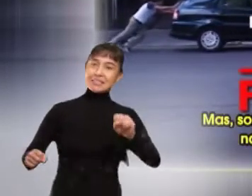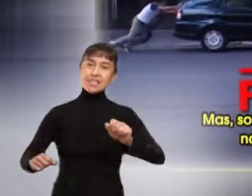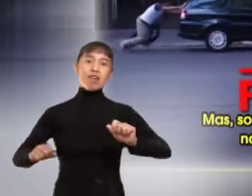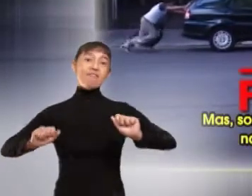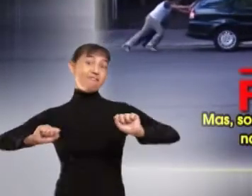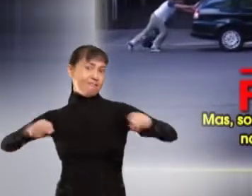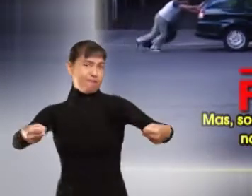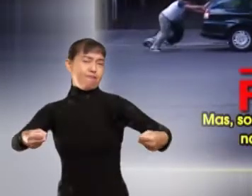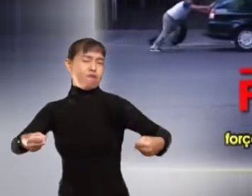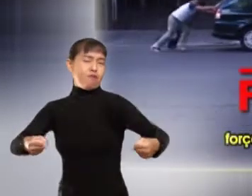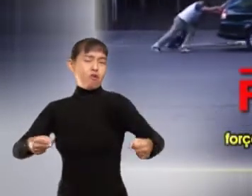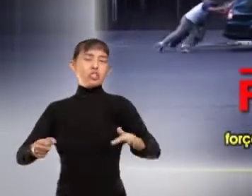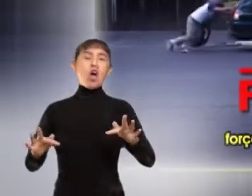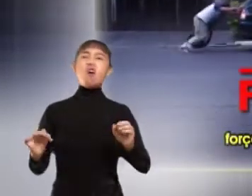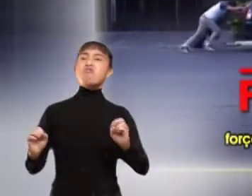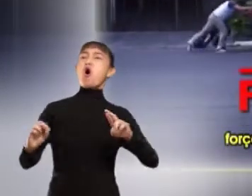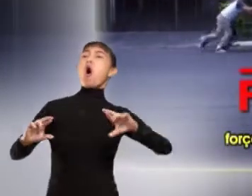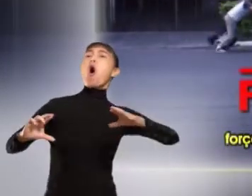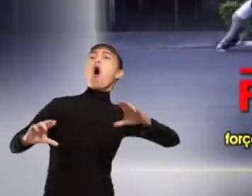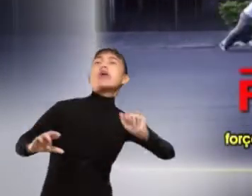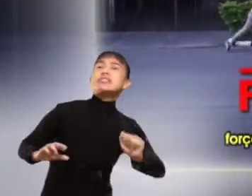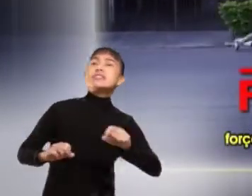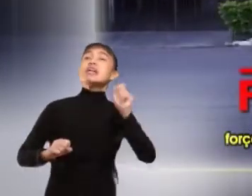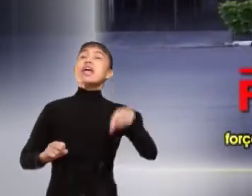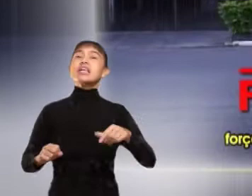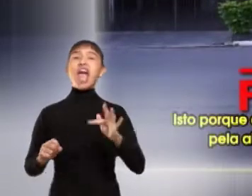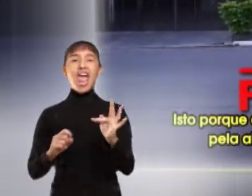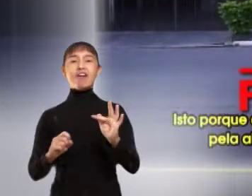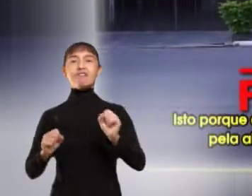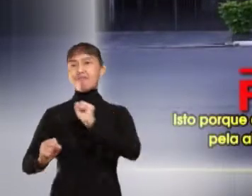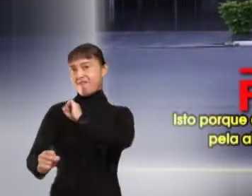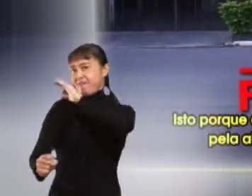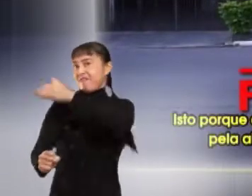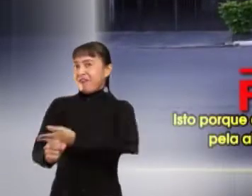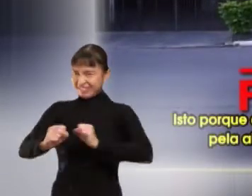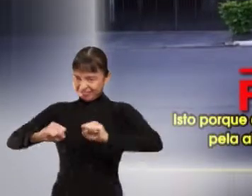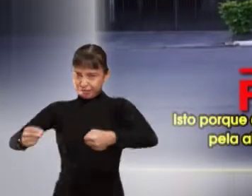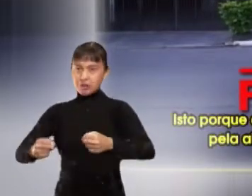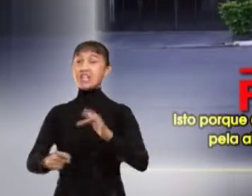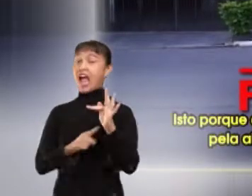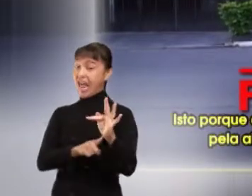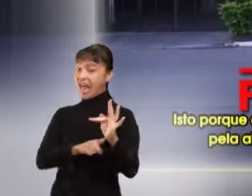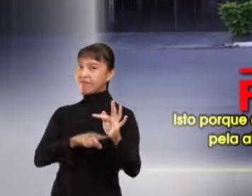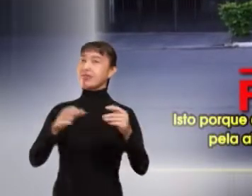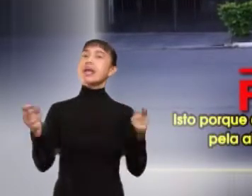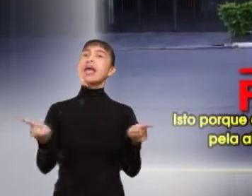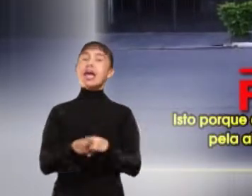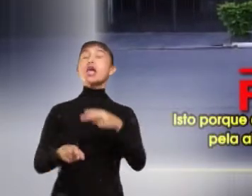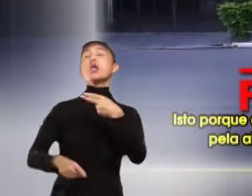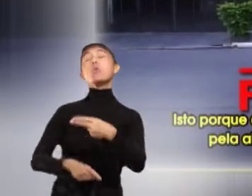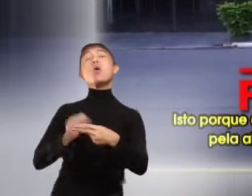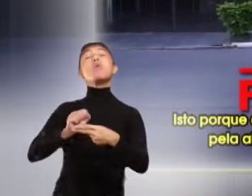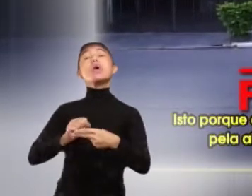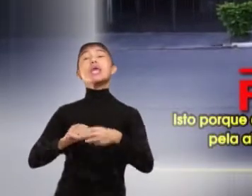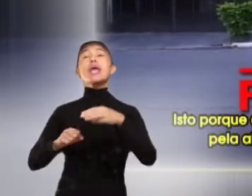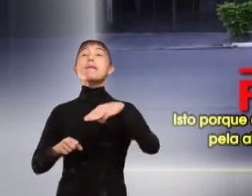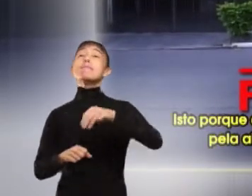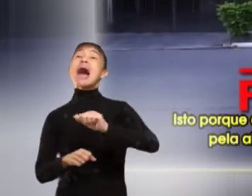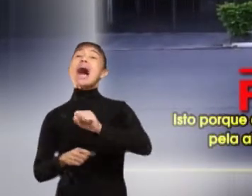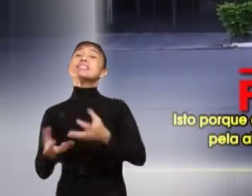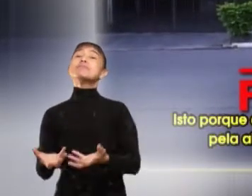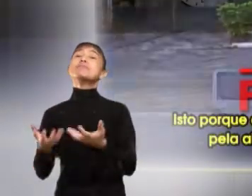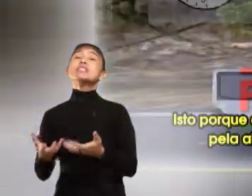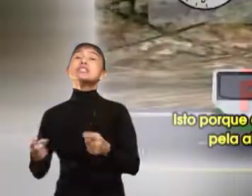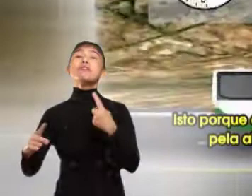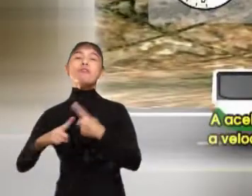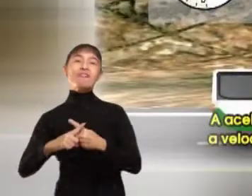aceleração na presença de uma força resultante não nula. Isto porque a força é sempre responsável pela alteração